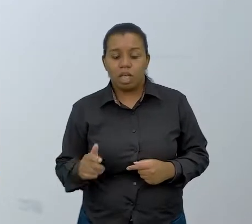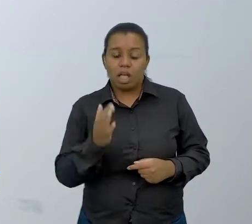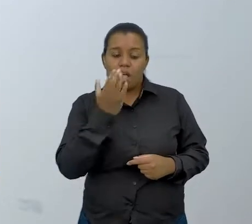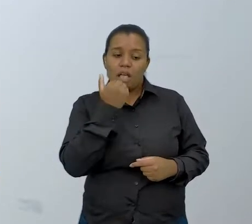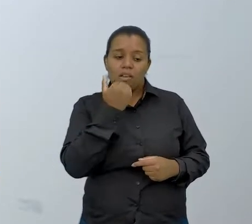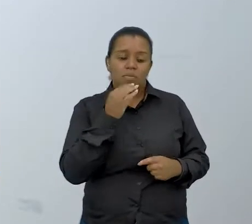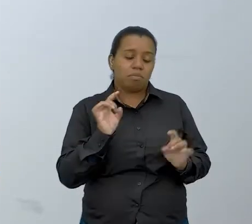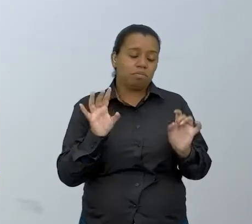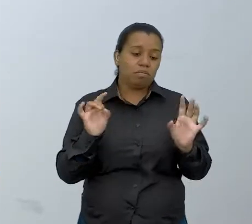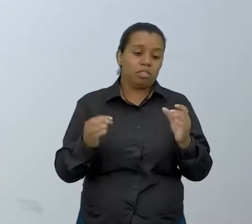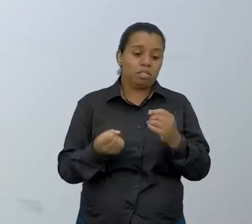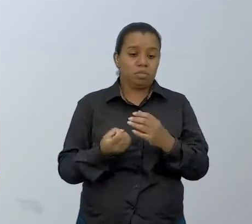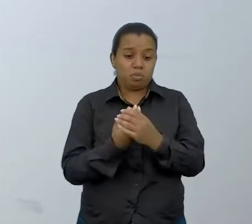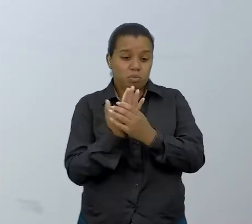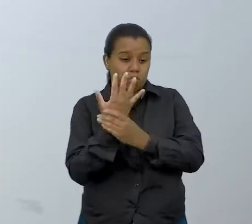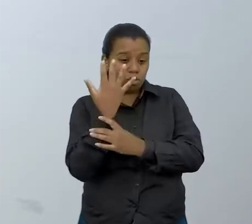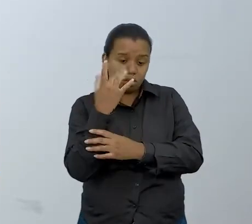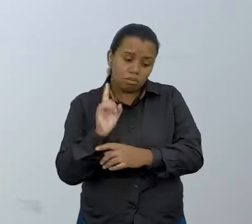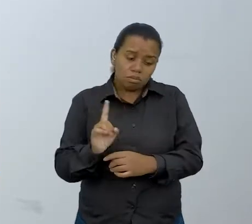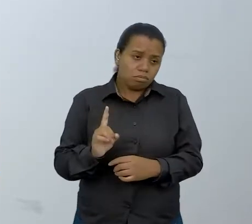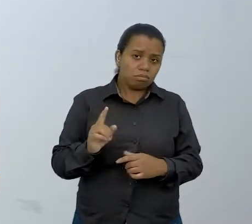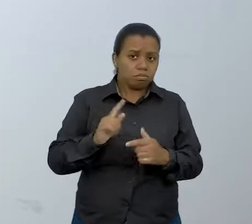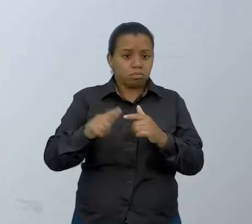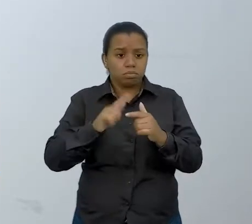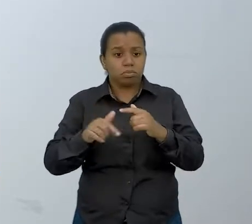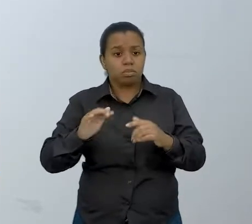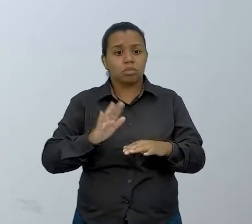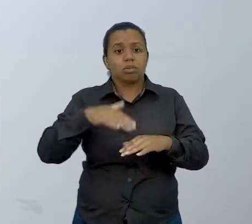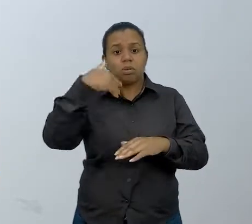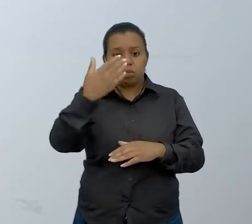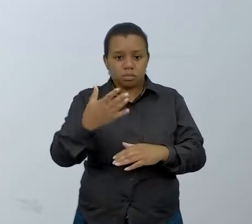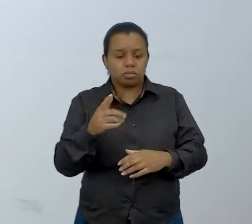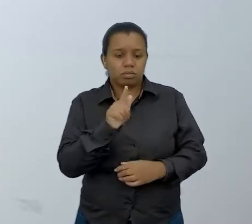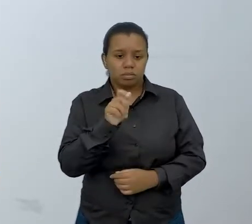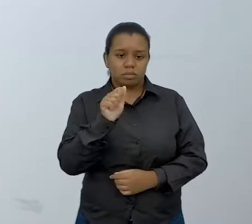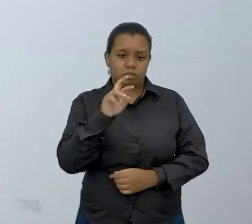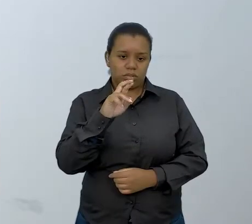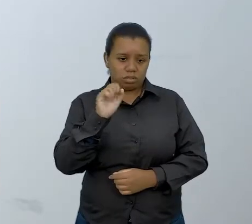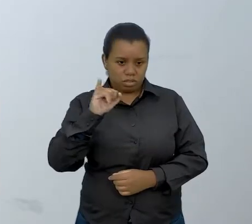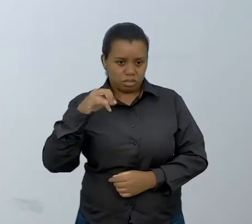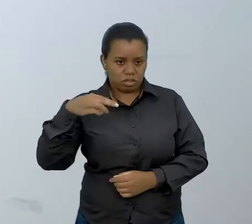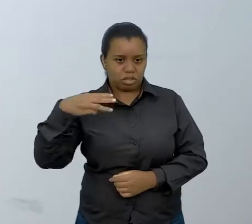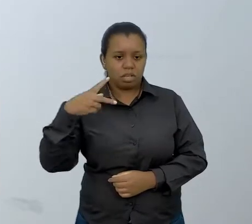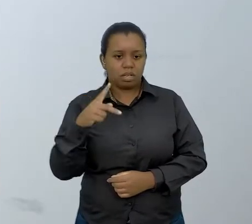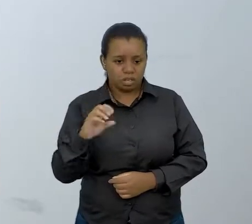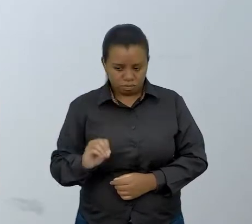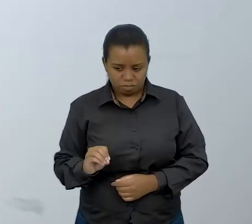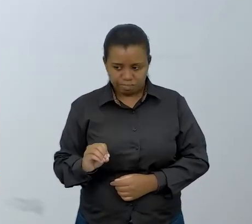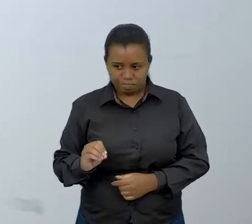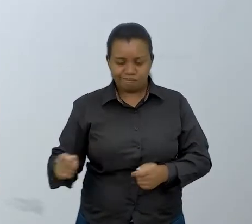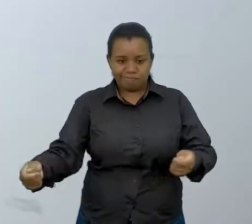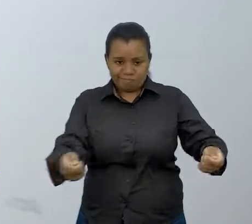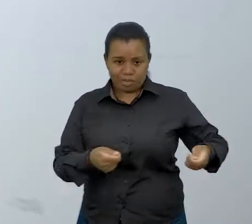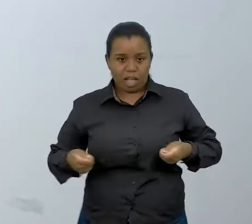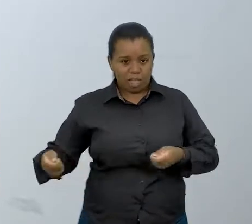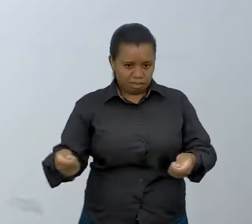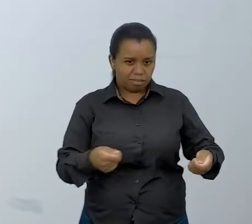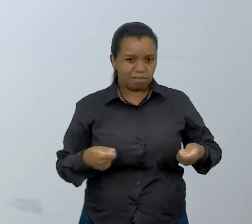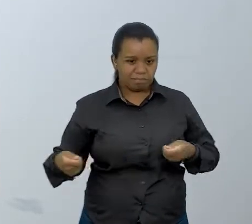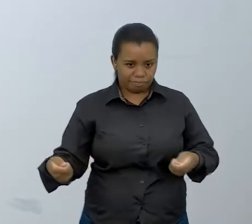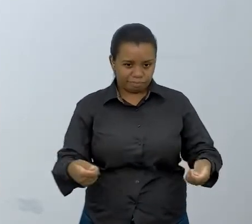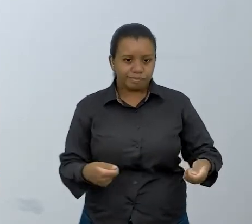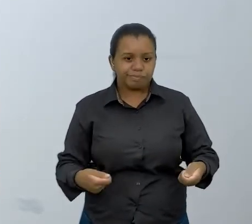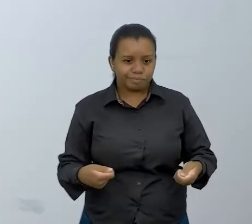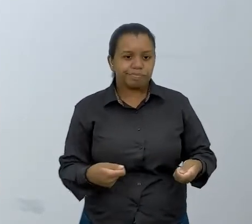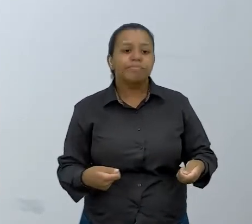alimentícias. Se você fala sobre garimpo, né, que é você garimpar metais preciosos e coisas do tipo, isso não tem nada a ver com alimentação.